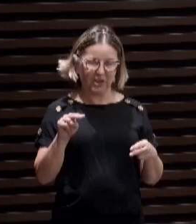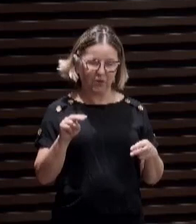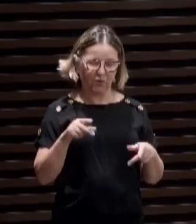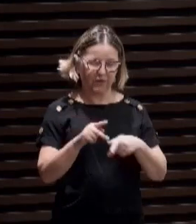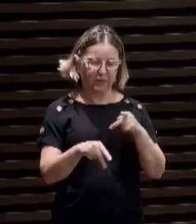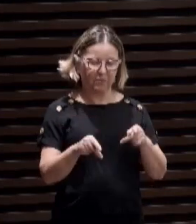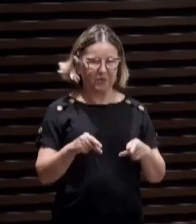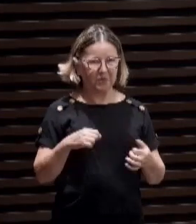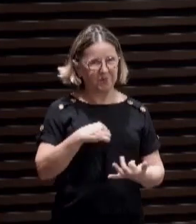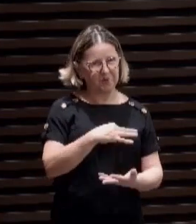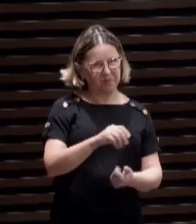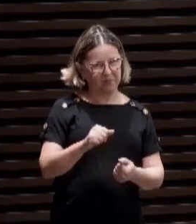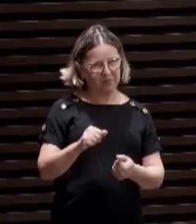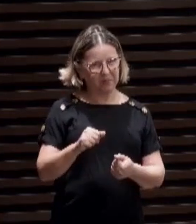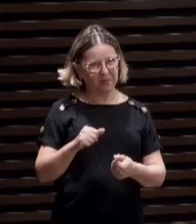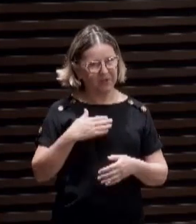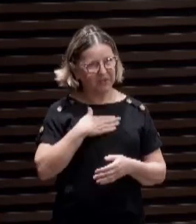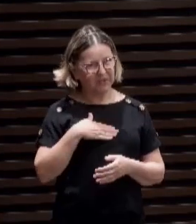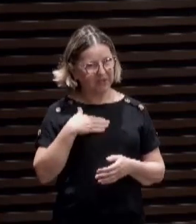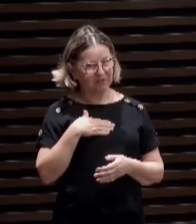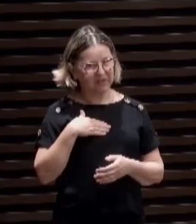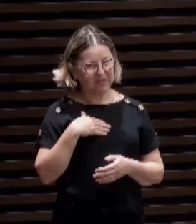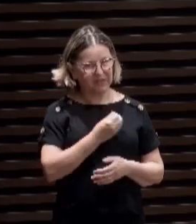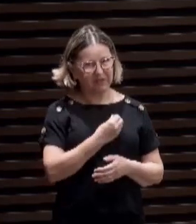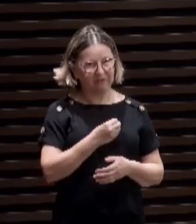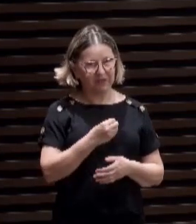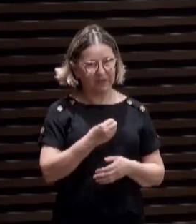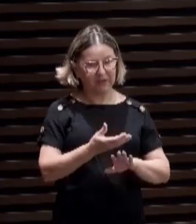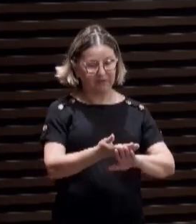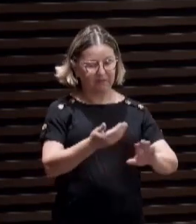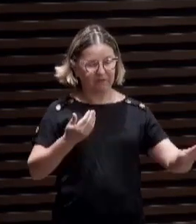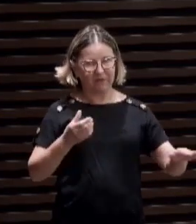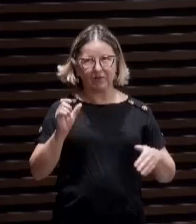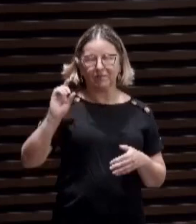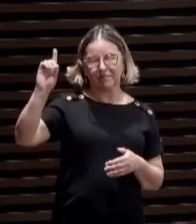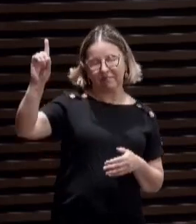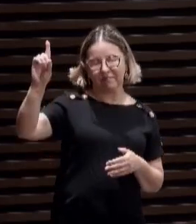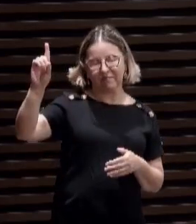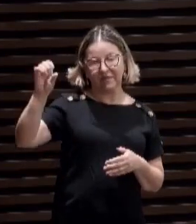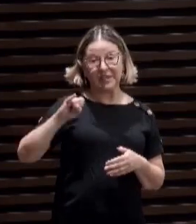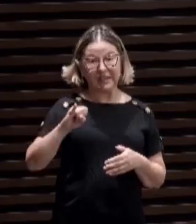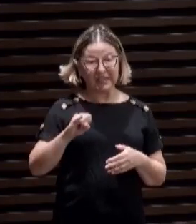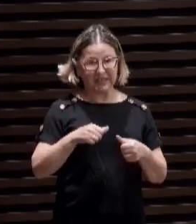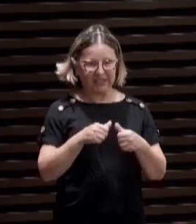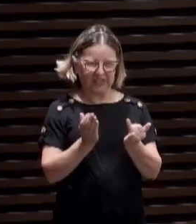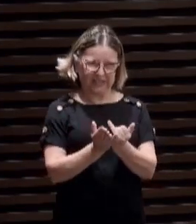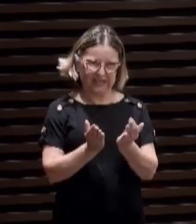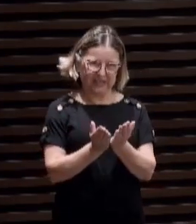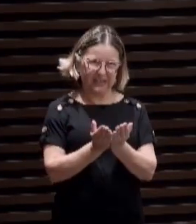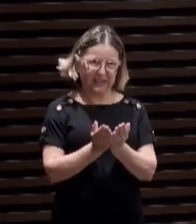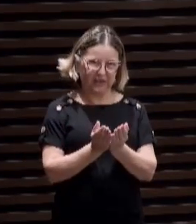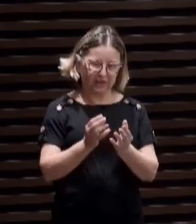satisfazendo as suas vidas, fora da palavra de Deus, se eles estavam misturando essas coisas